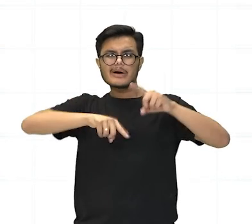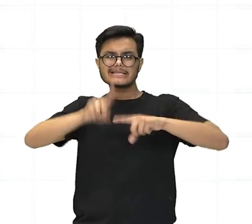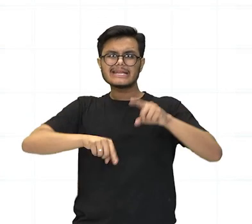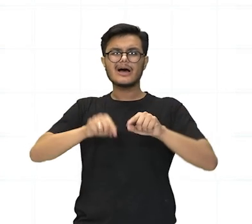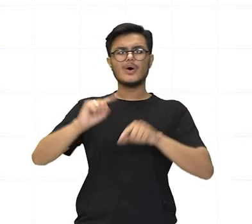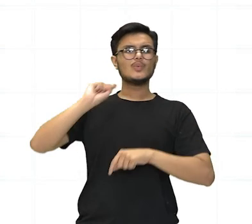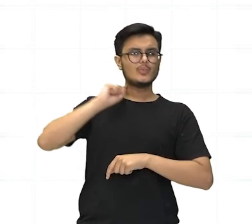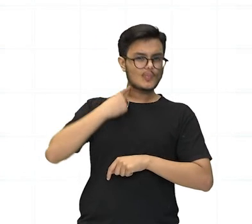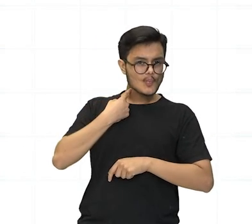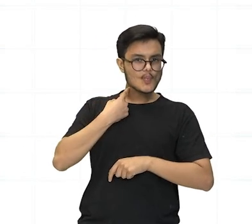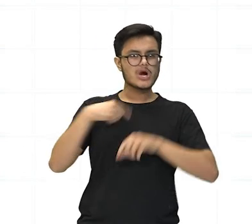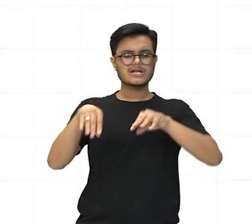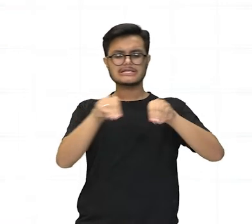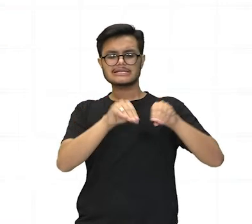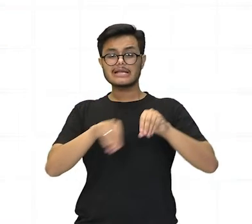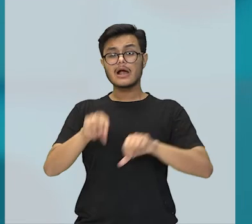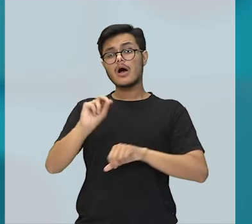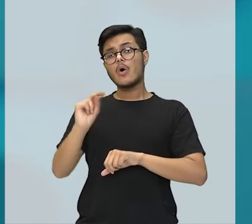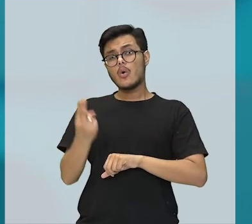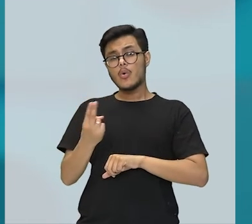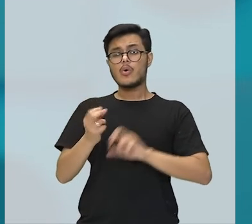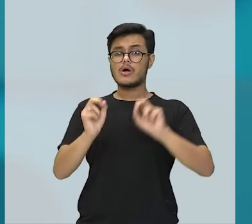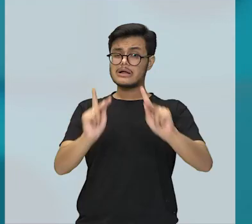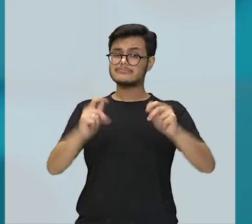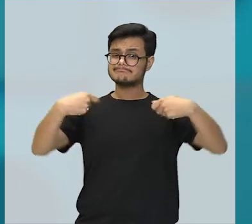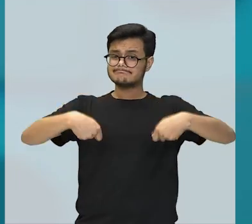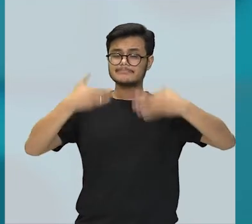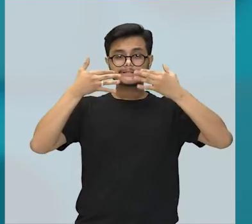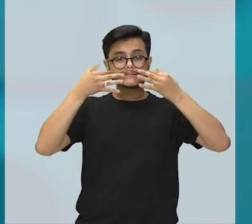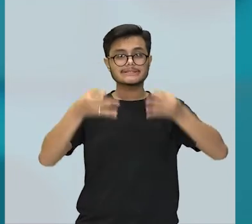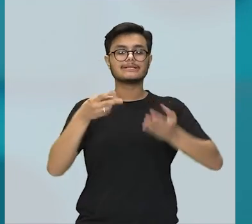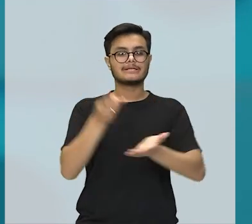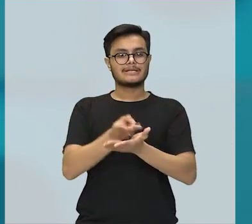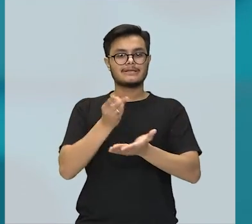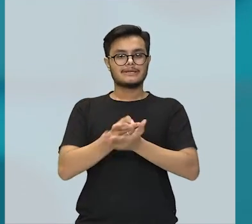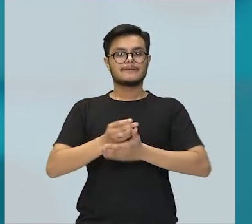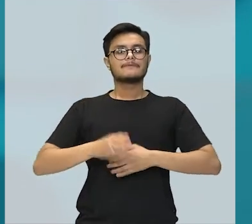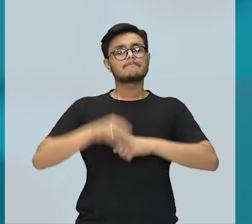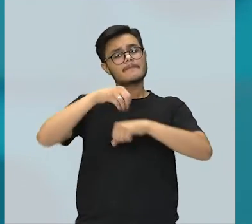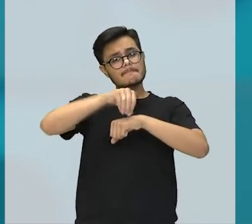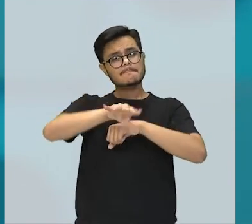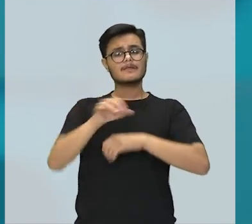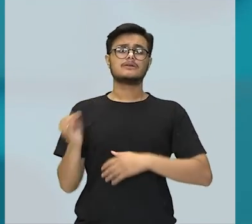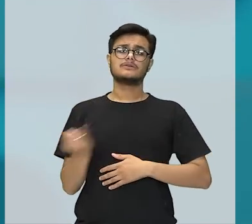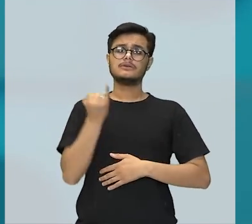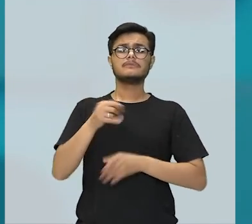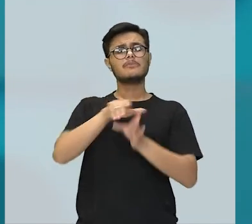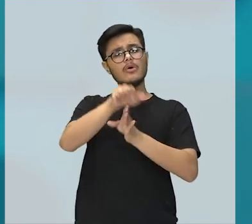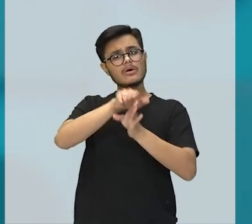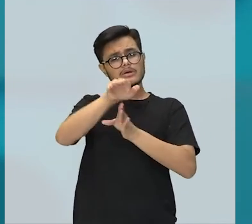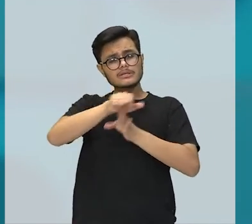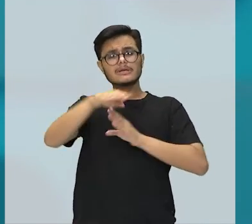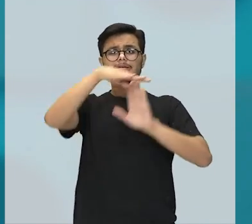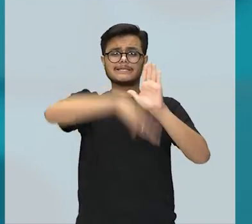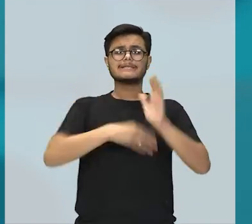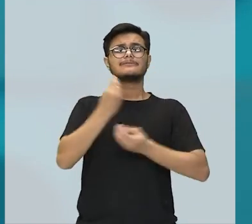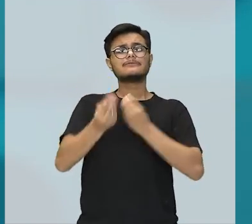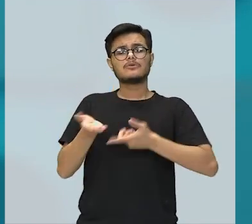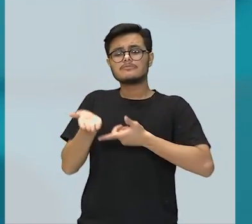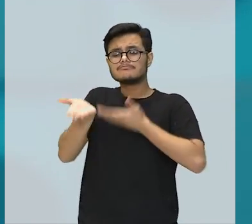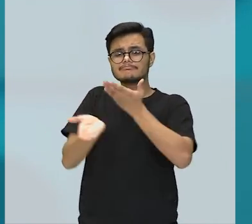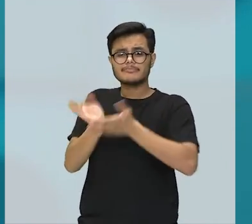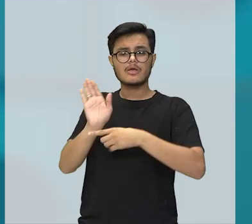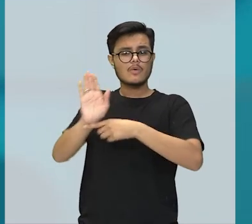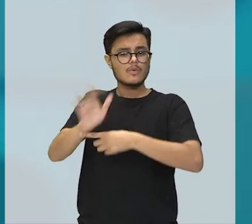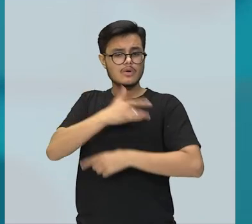terra, certo? Então, bastante atenção nessas dicas gerais, né, desses primeiros cuidados que nós